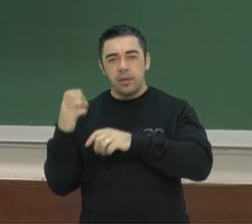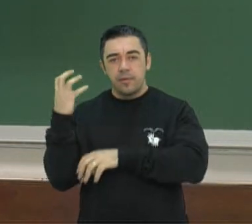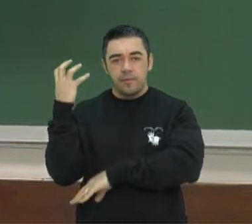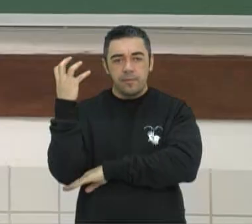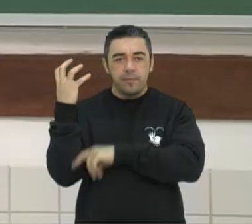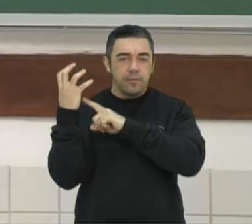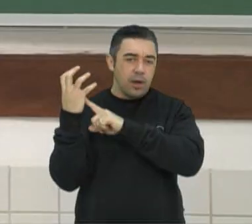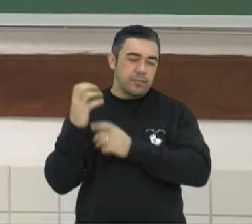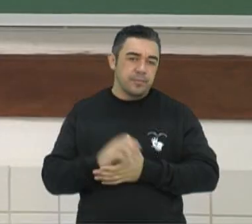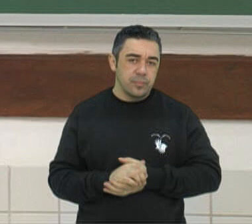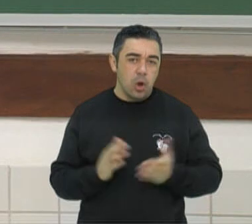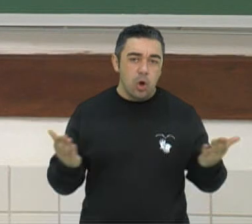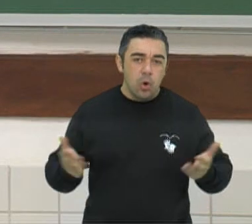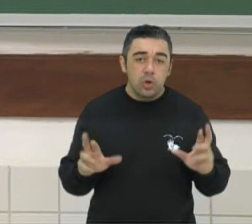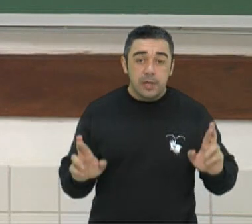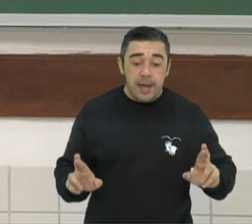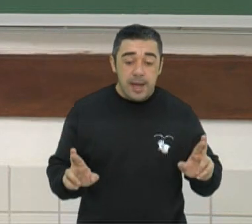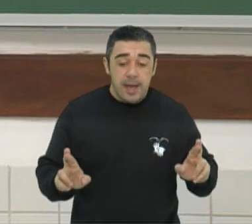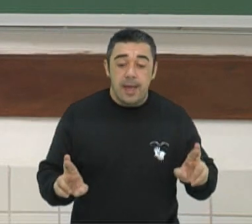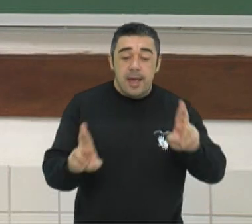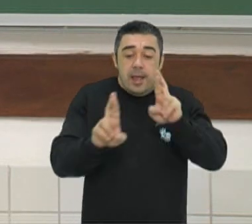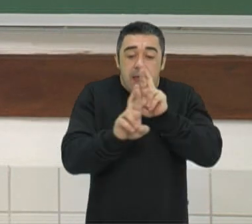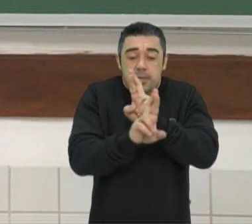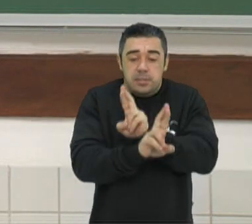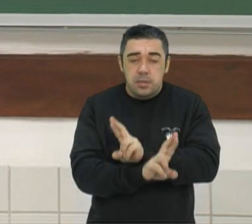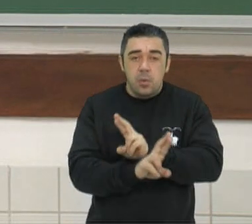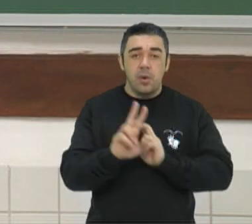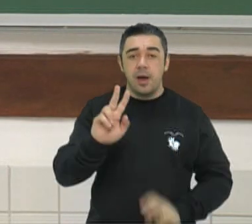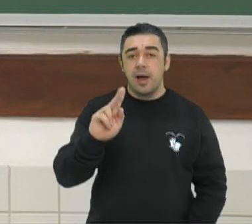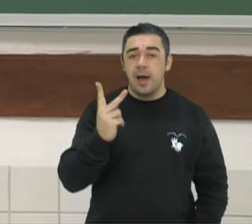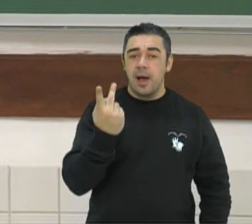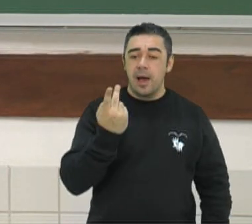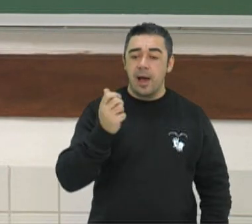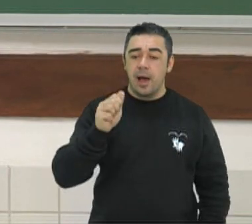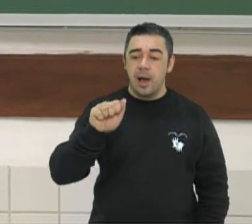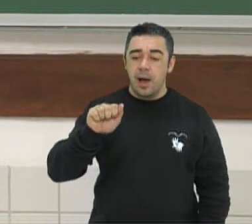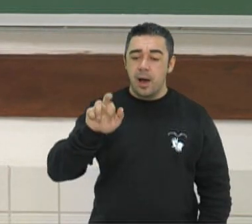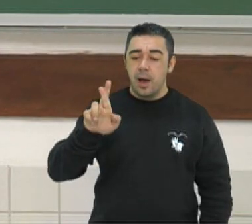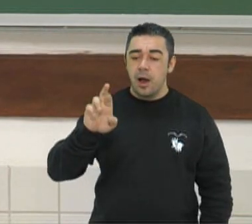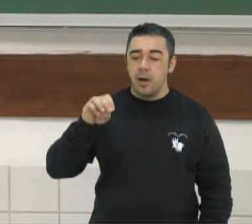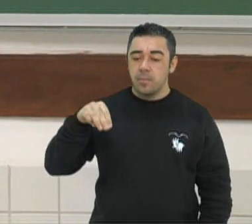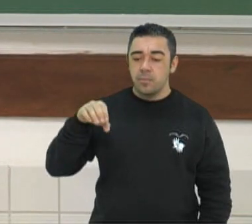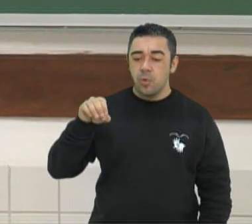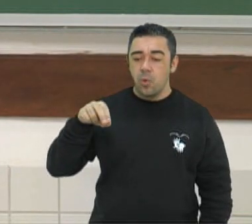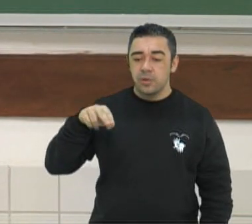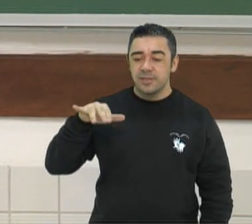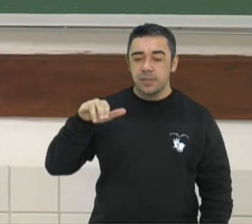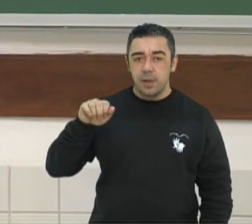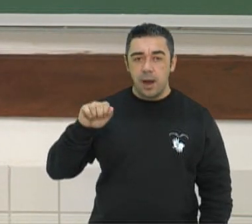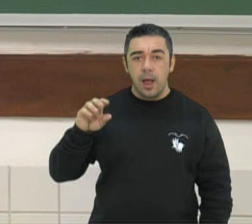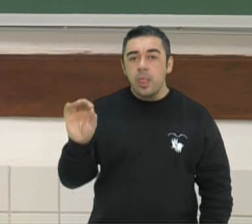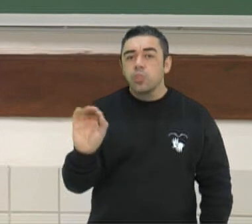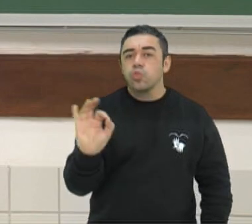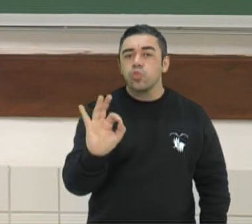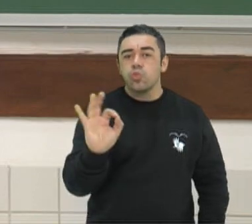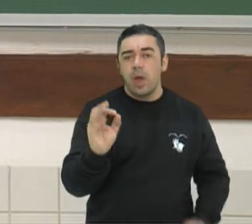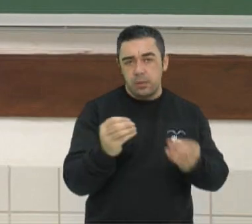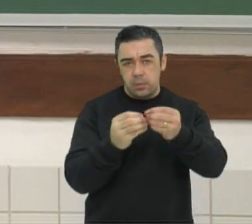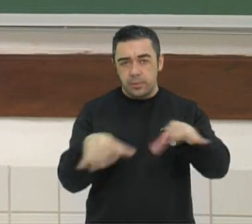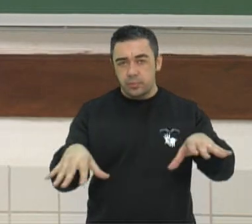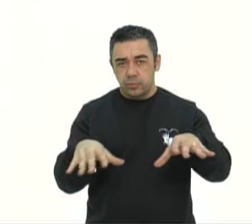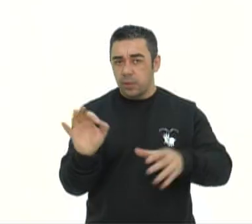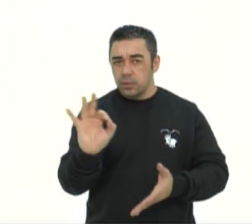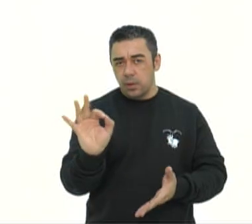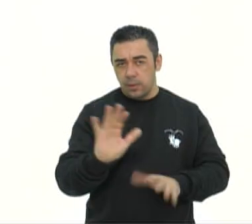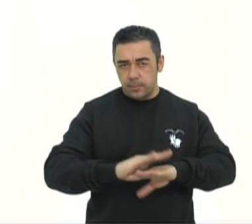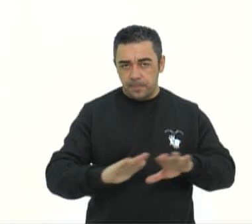vai falar disso, das relações ecológicas harmônicas. O que isso significa? Onde ninguém é prejudicado na relação, tá? Vamos ver aqui,